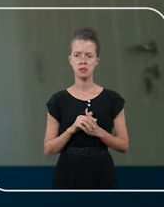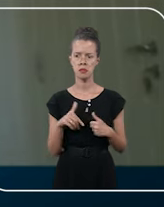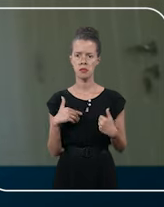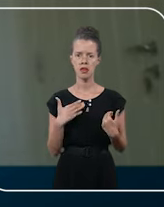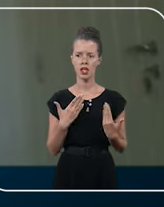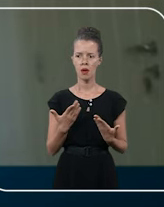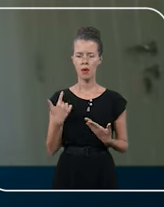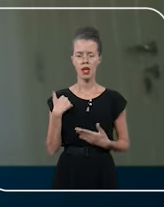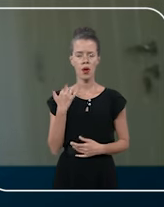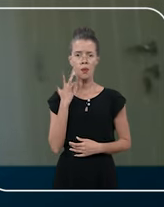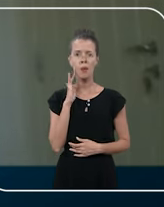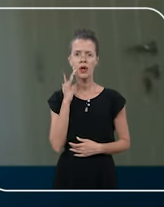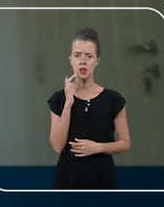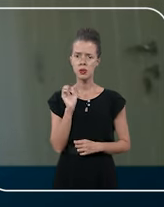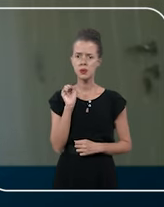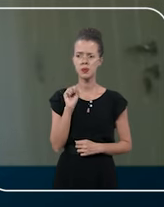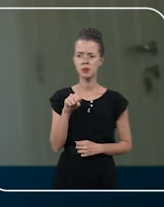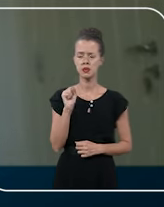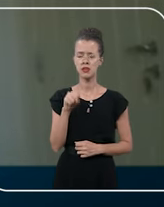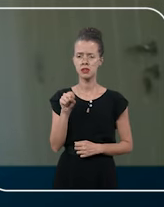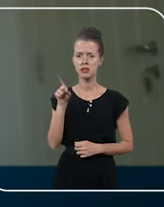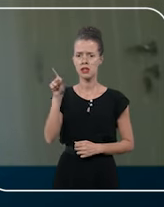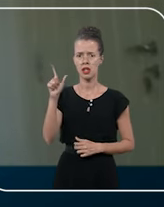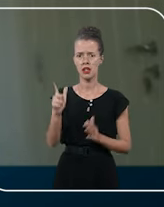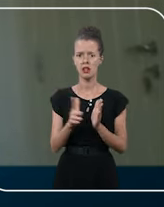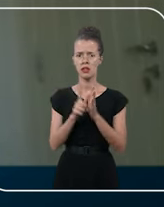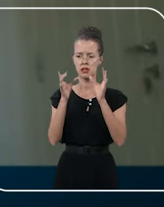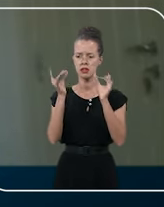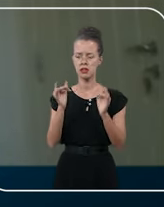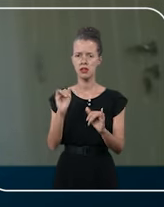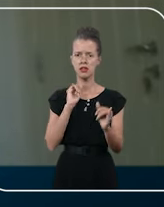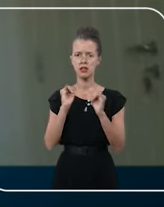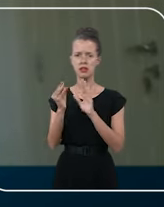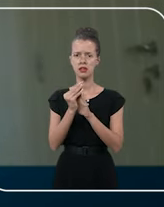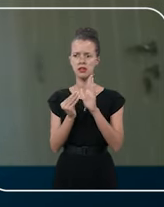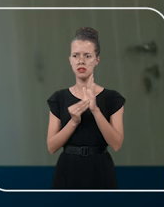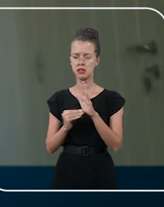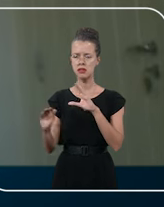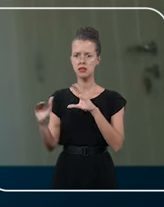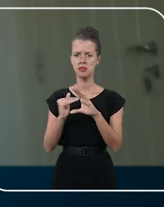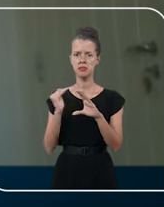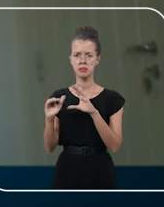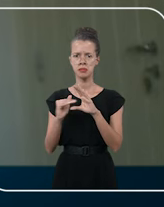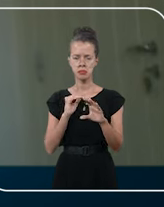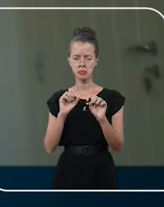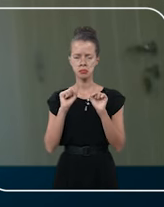ter tanta burocracia para consultar esses